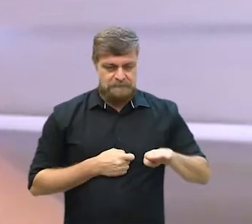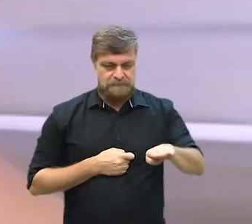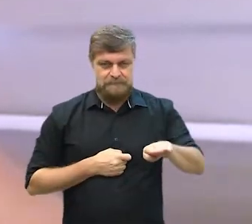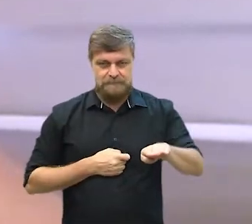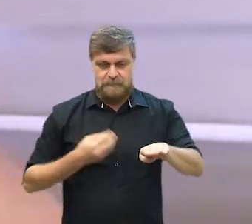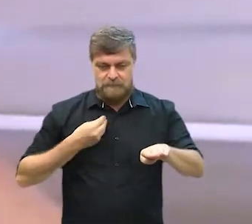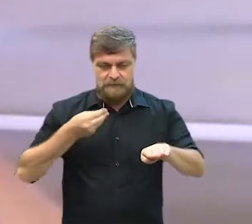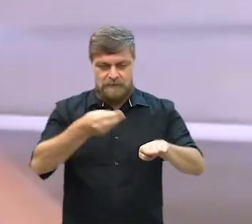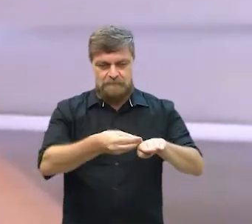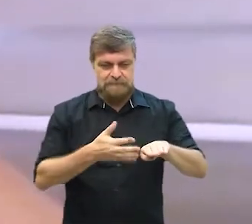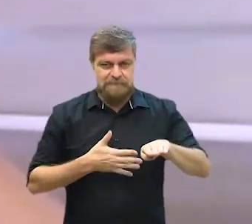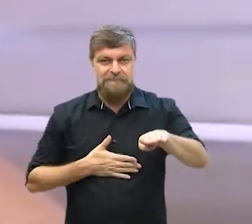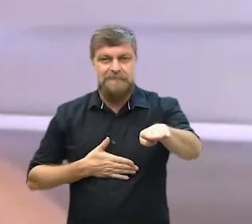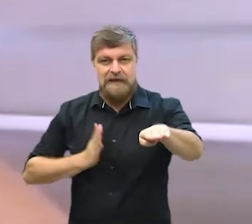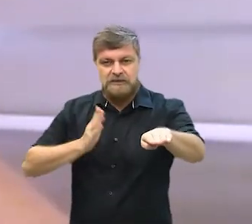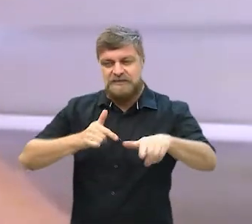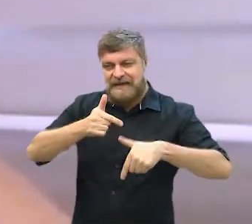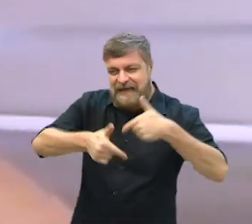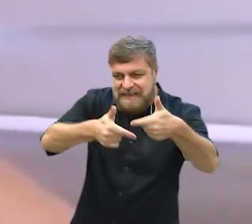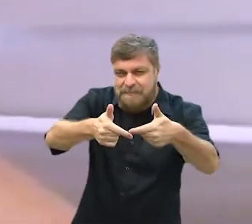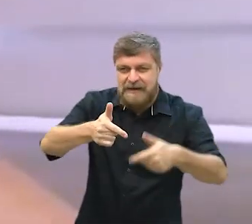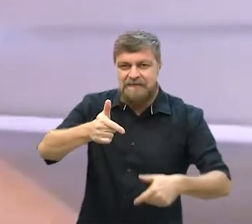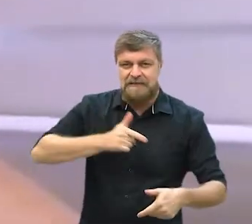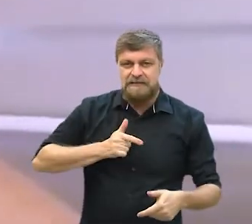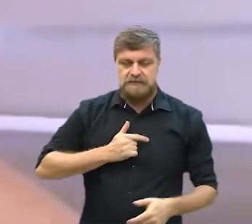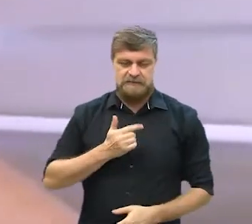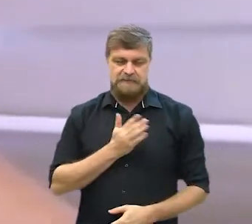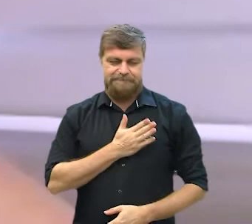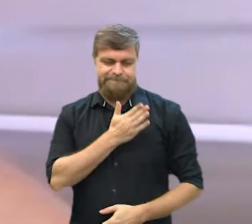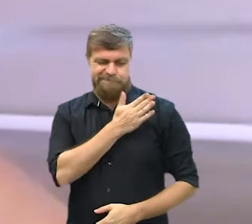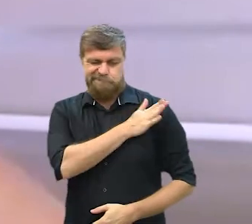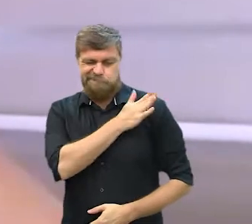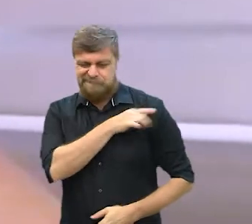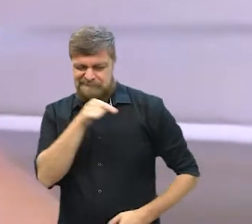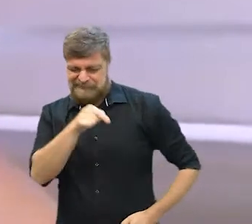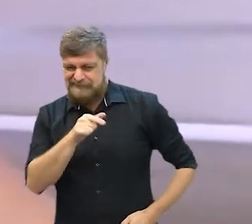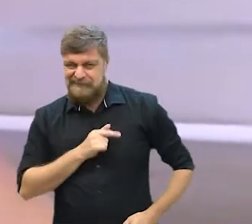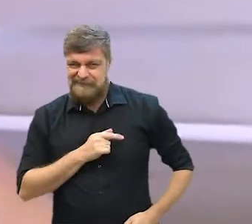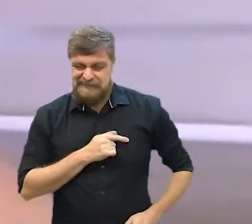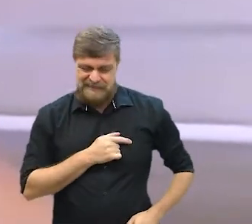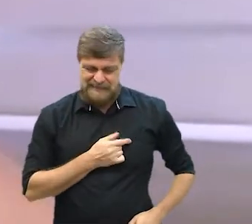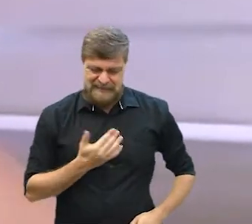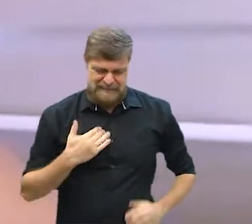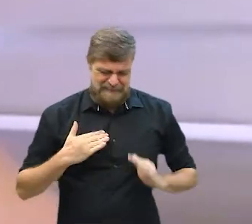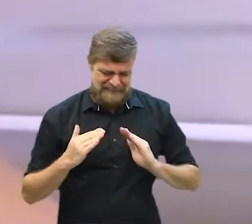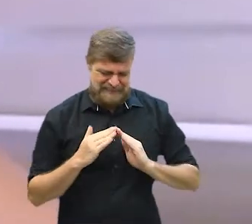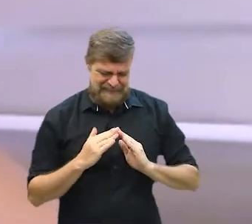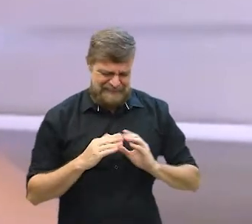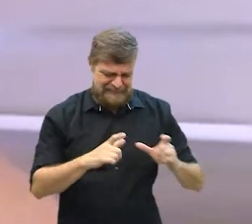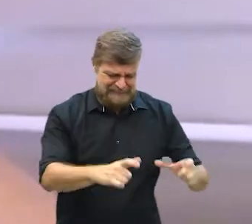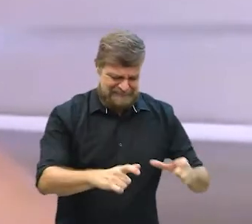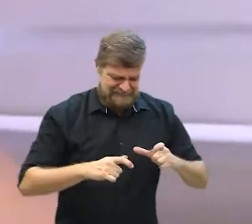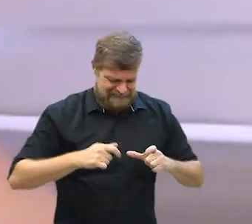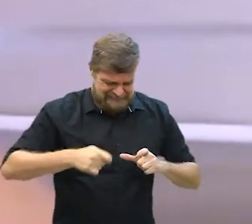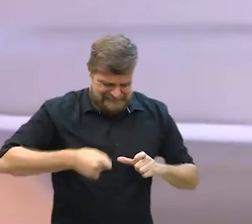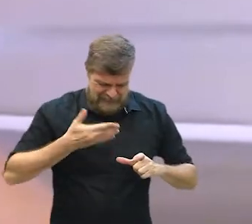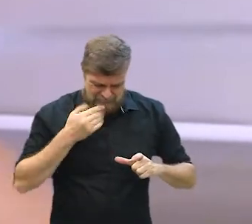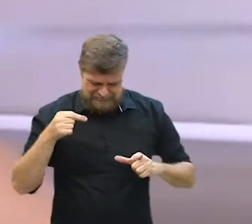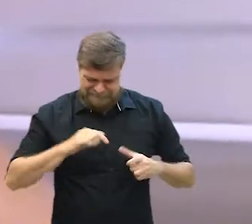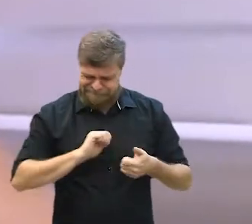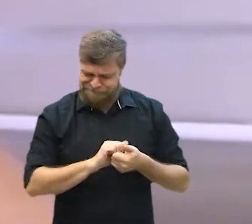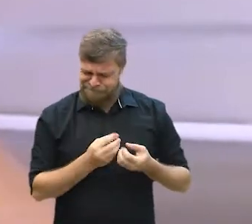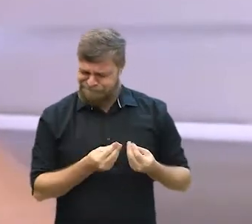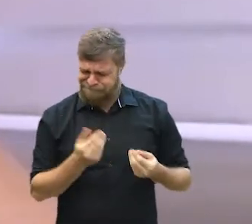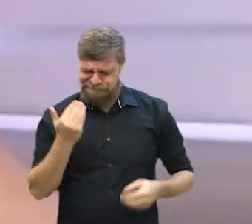com delivery trabalhava com delivery, mas existia todo aquele preconceito de que quando você recebe delivery em casa, de que aquilo não